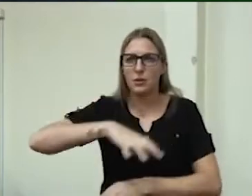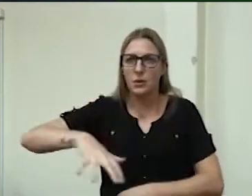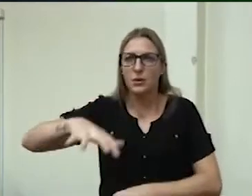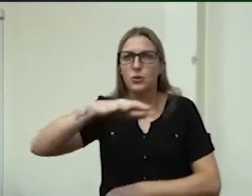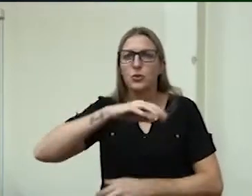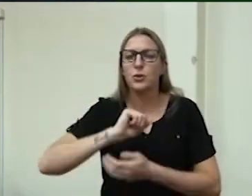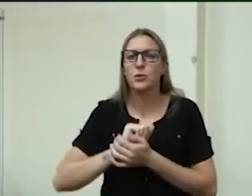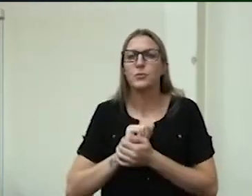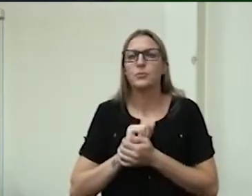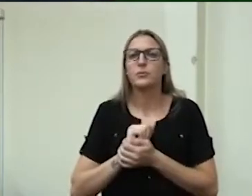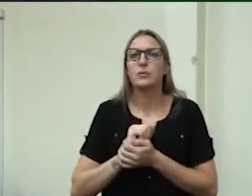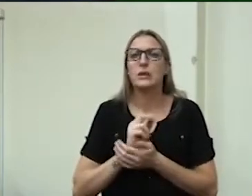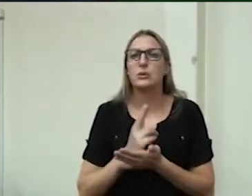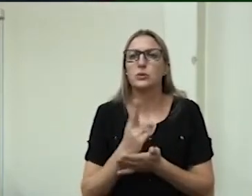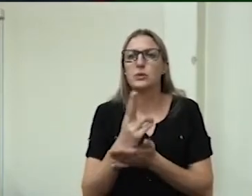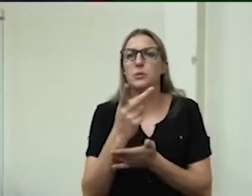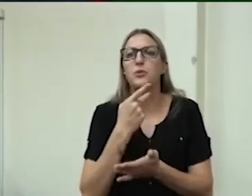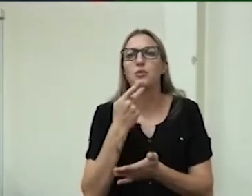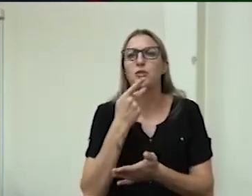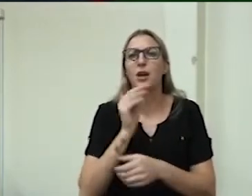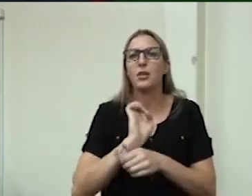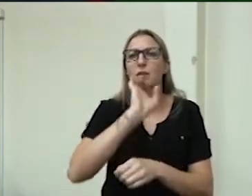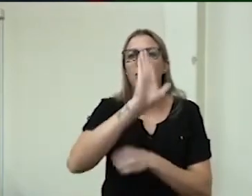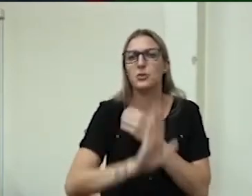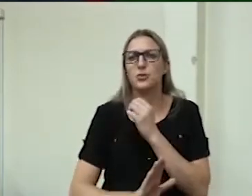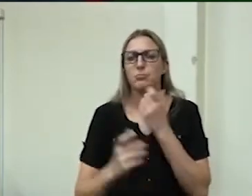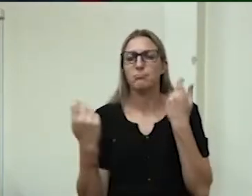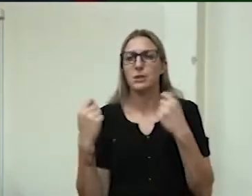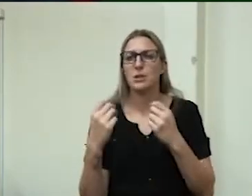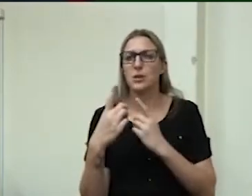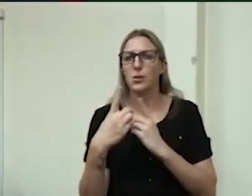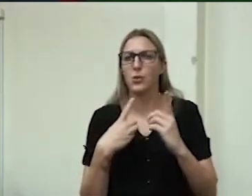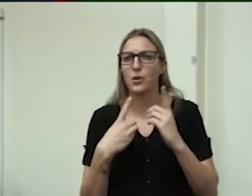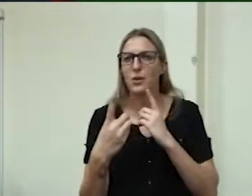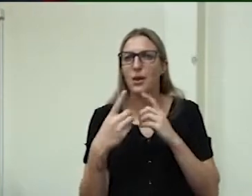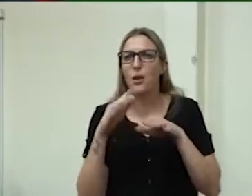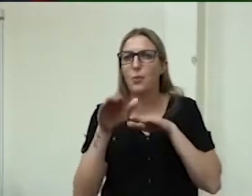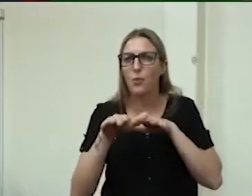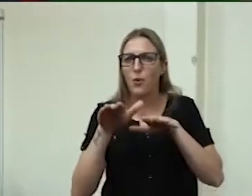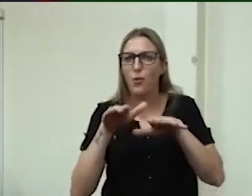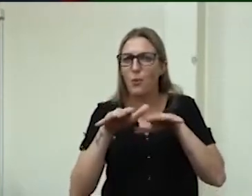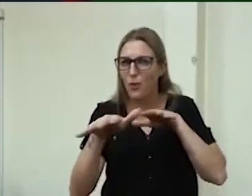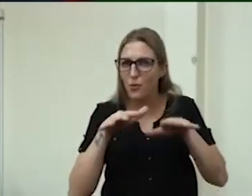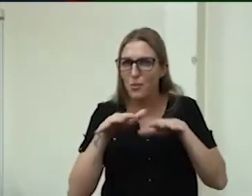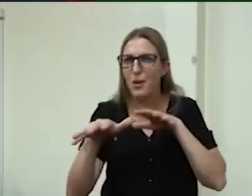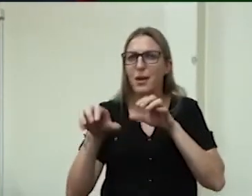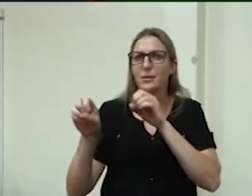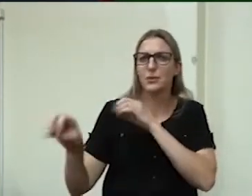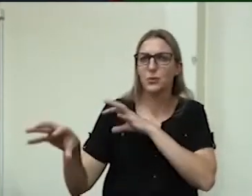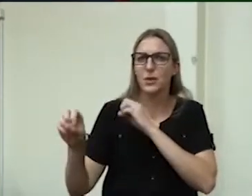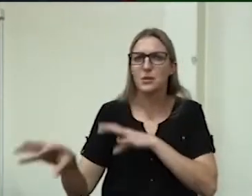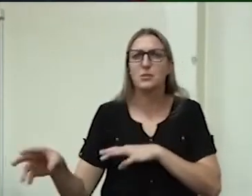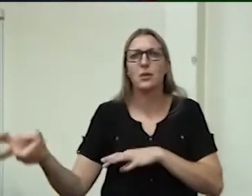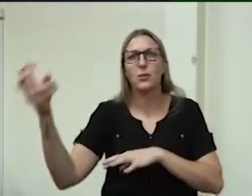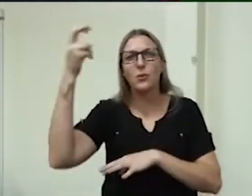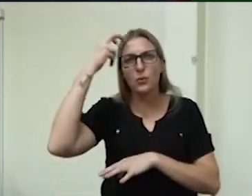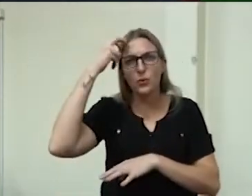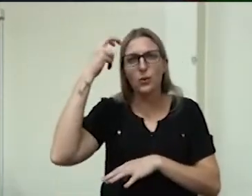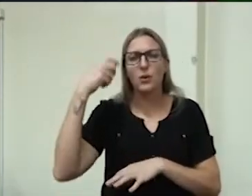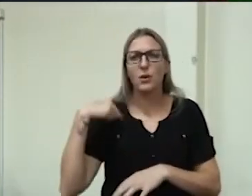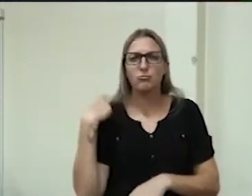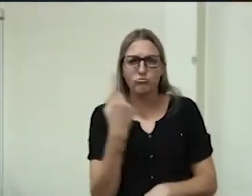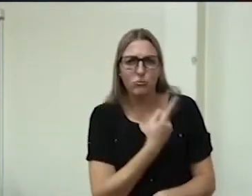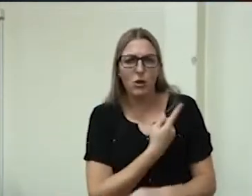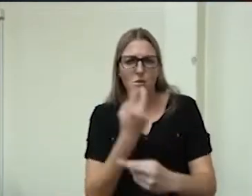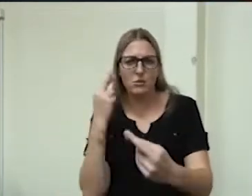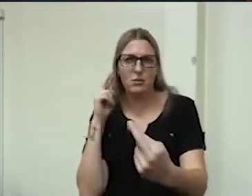deve coordenar as ideias, enfim, os movimentos, tanto na educação como na cultura, enfim. Nós somos